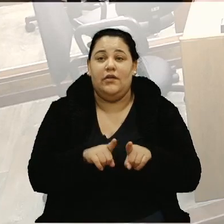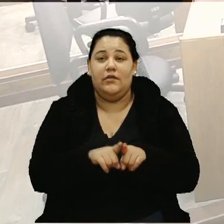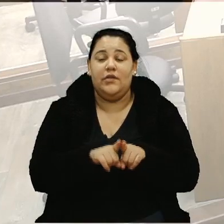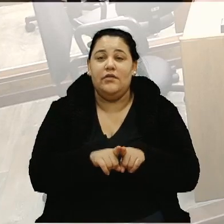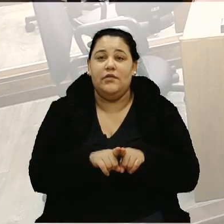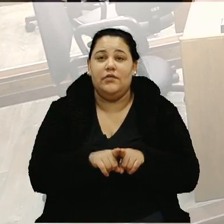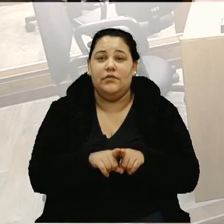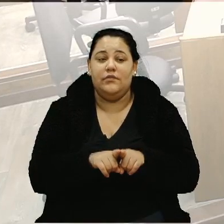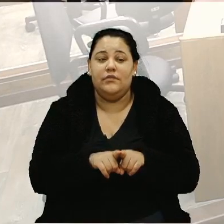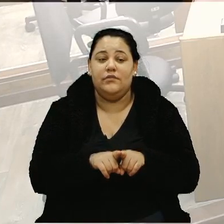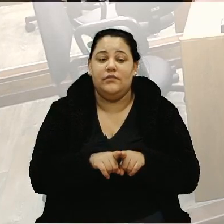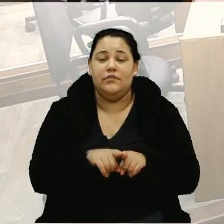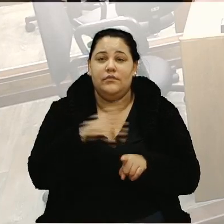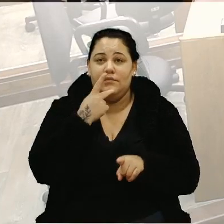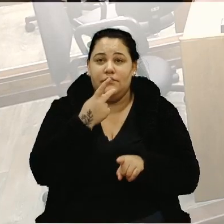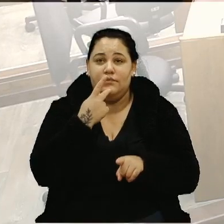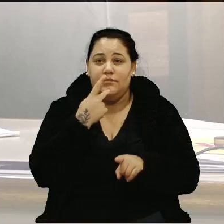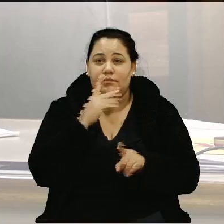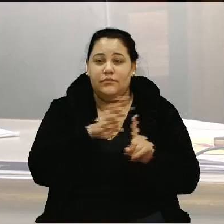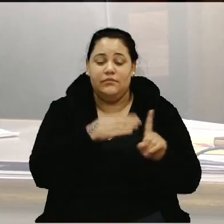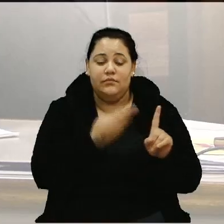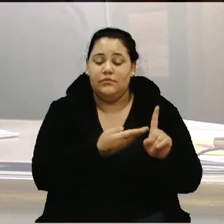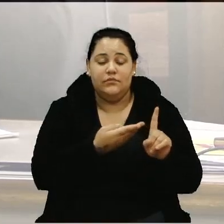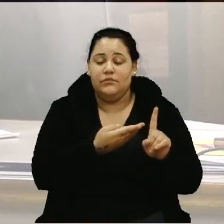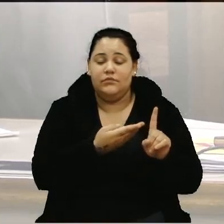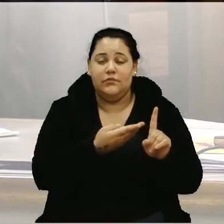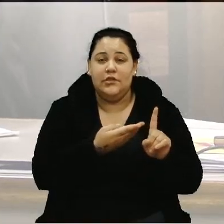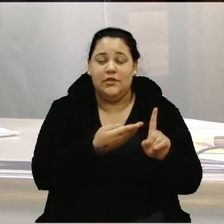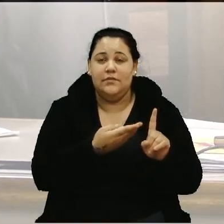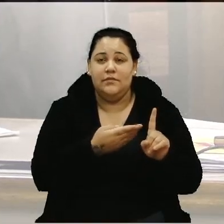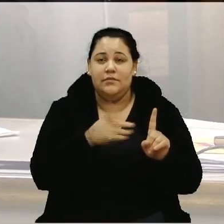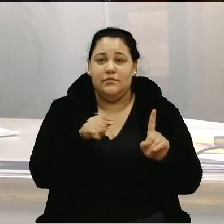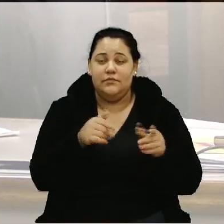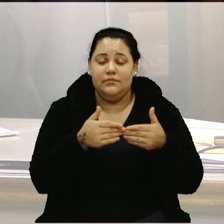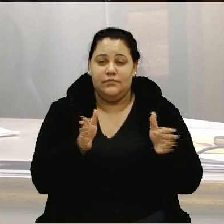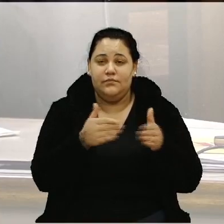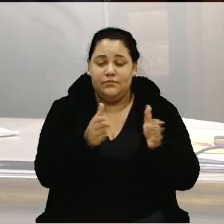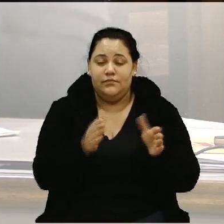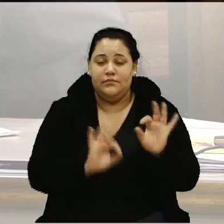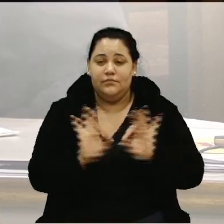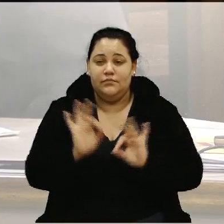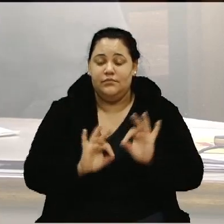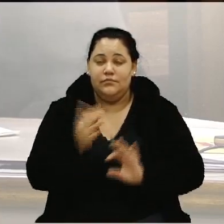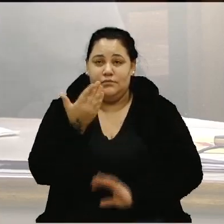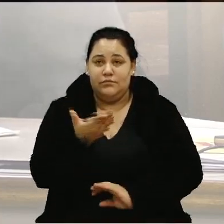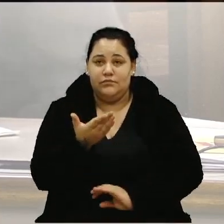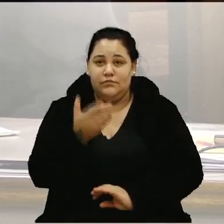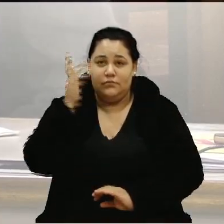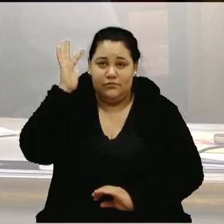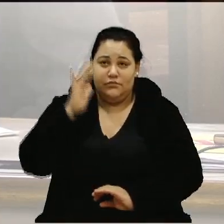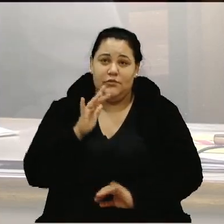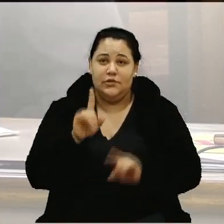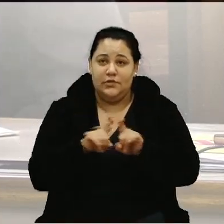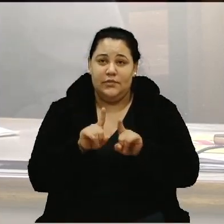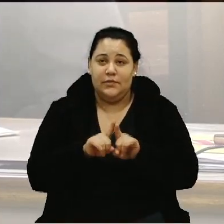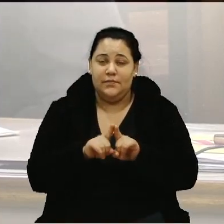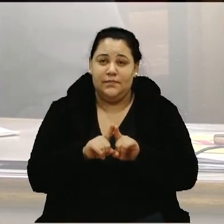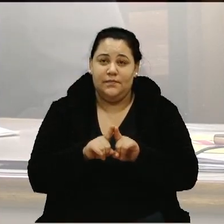acho que o senhor vai abrir os caminhos para todos os projetos do senhor, né? E com a bênção também da pomba do